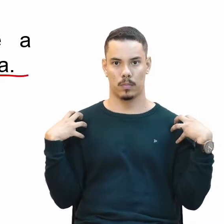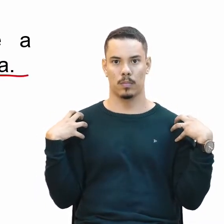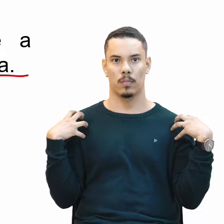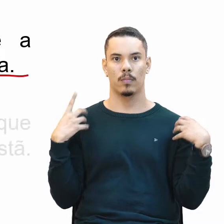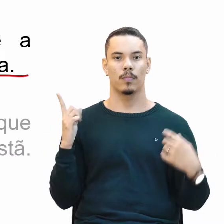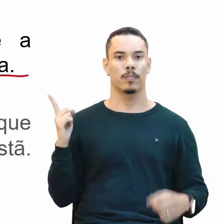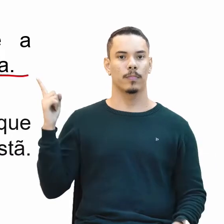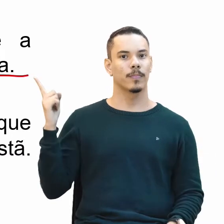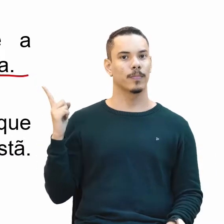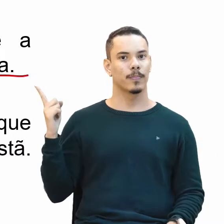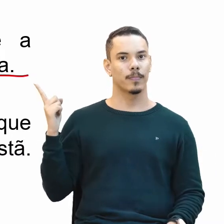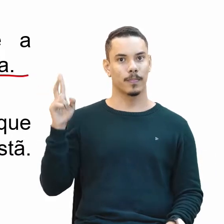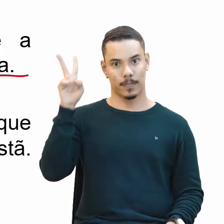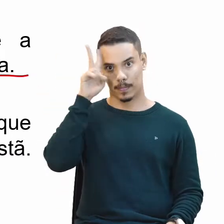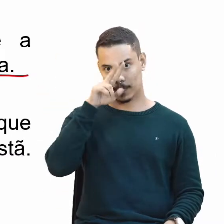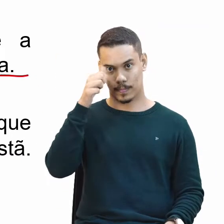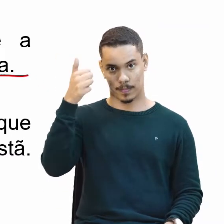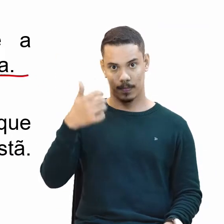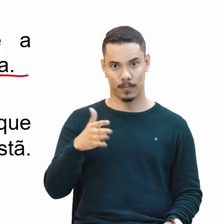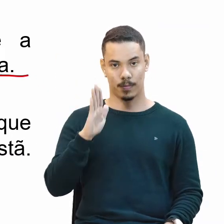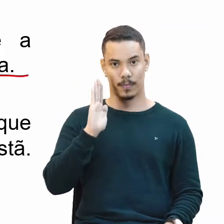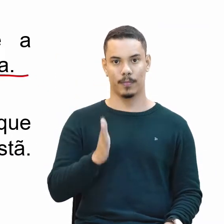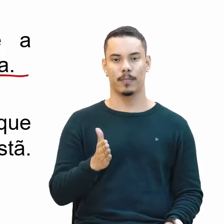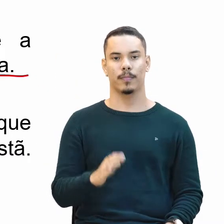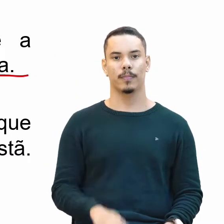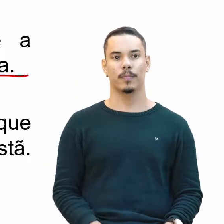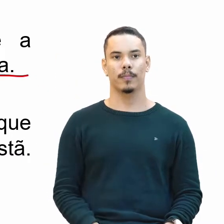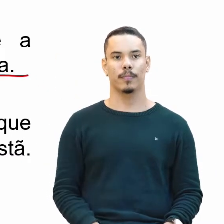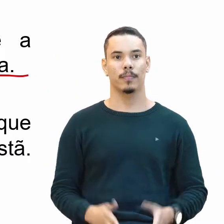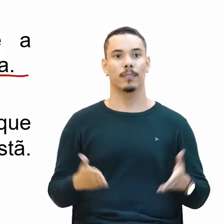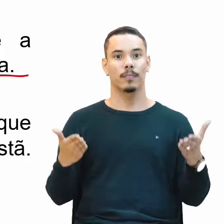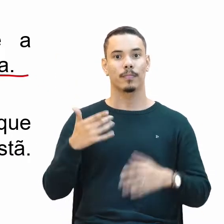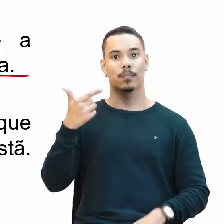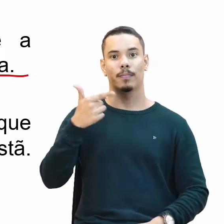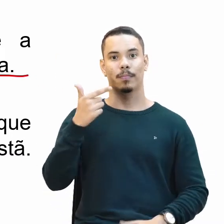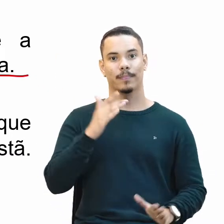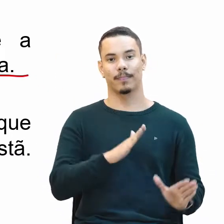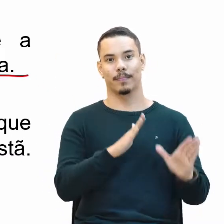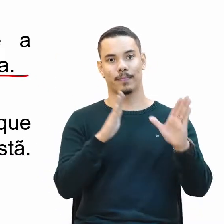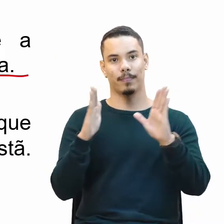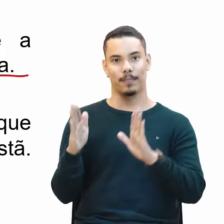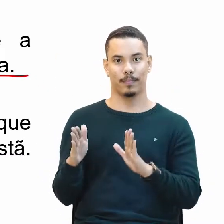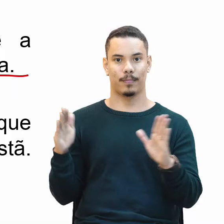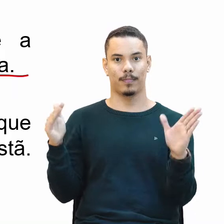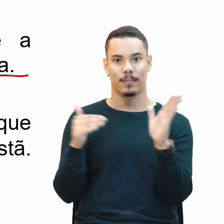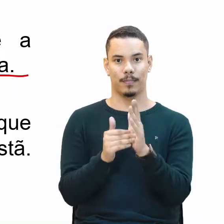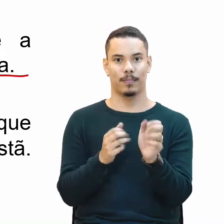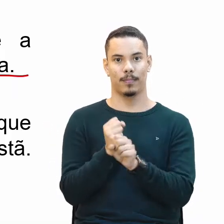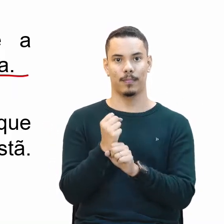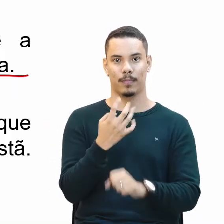de Alexandria. Agora vamos ver a segunda fase. ela vai até o ano